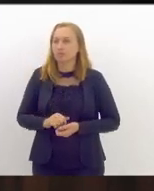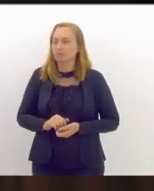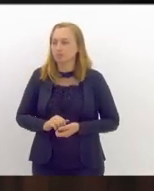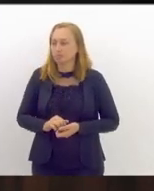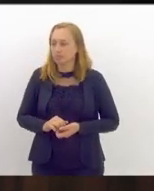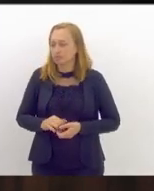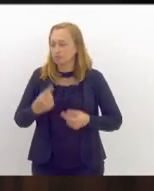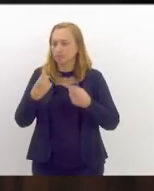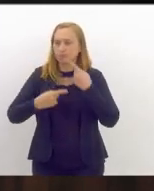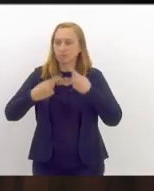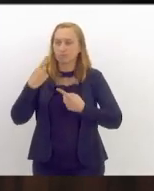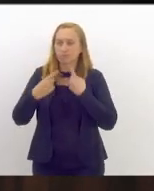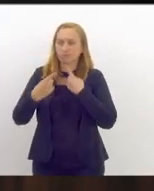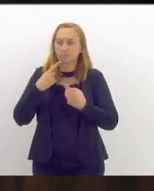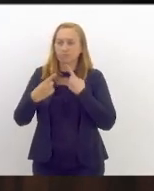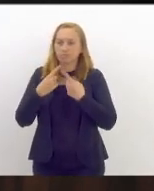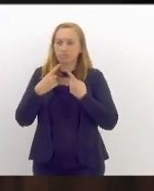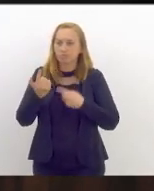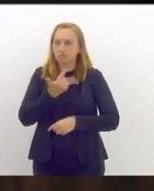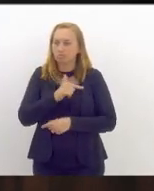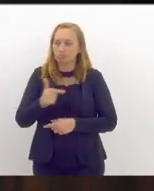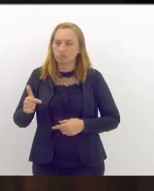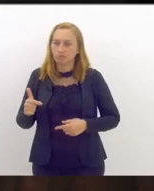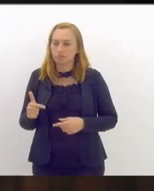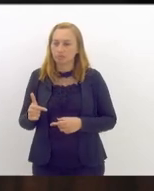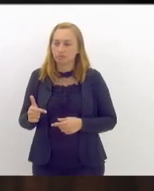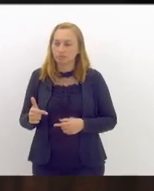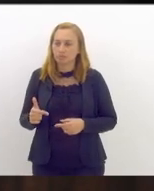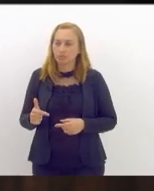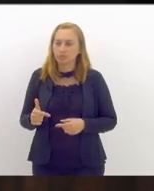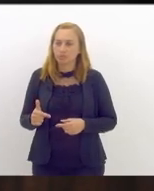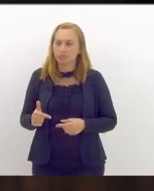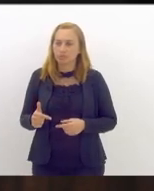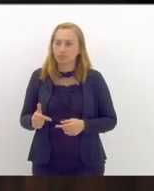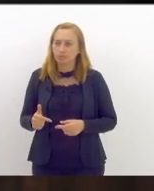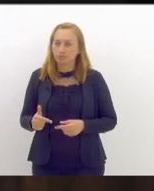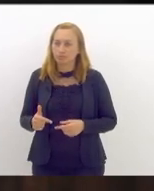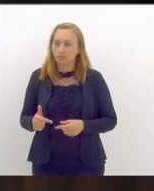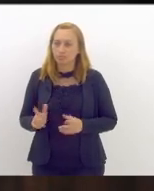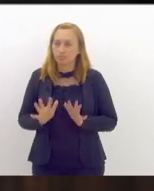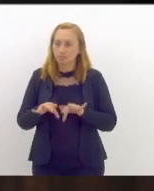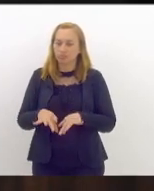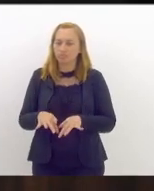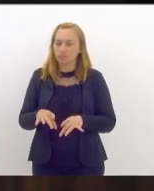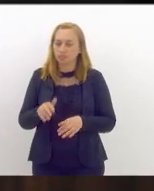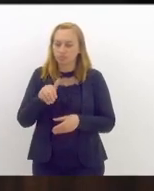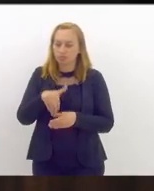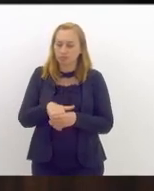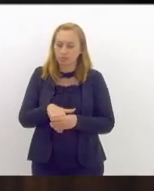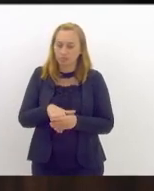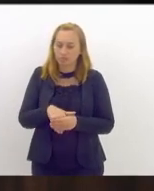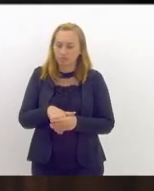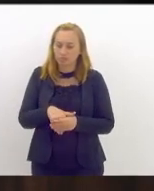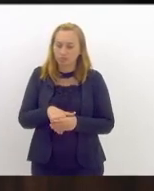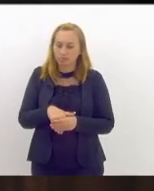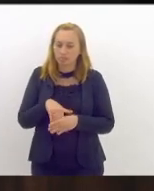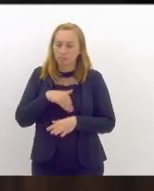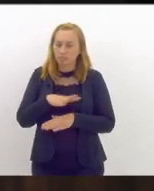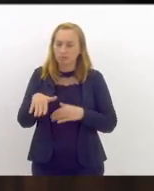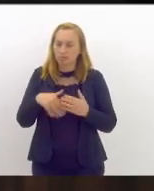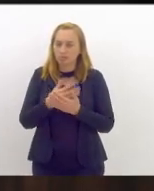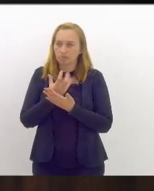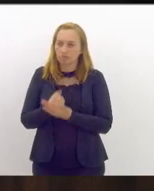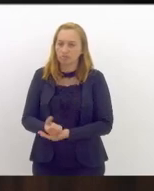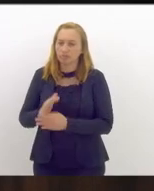em discussão não havendo Quem Queira discutir Quem Queira discutir será da discussão em votação